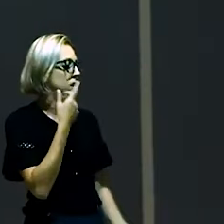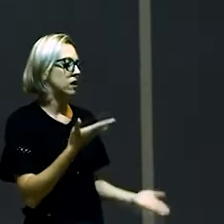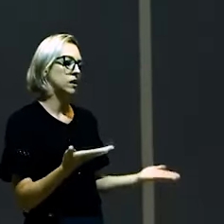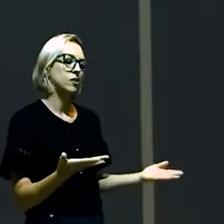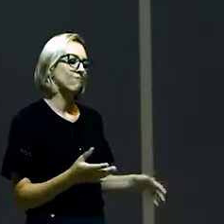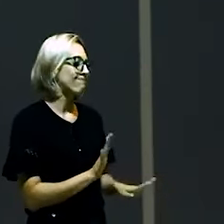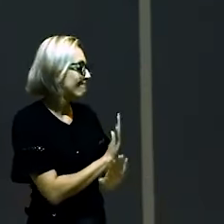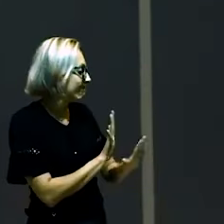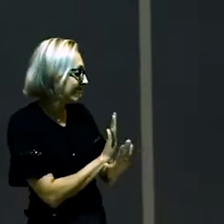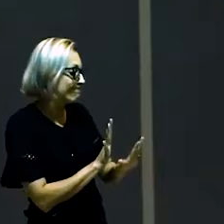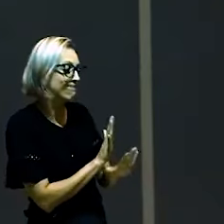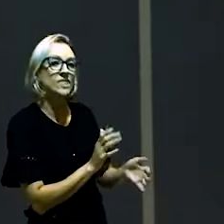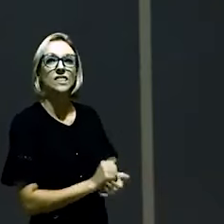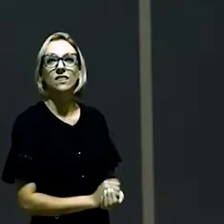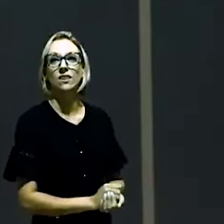disse não,